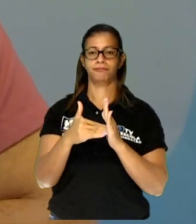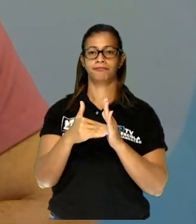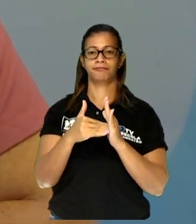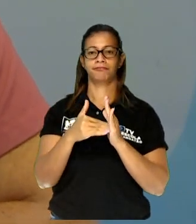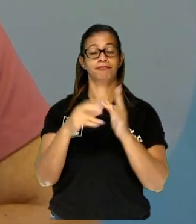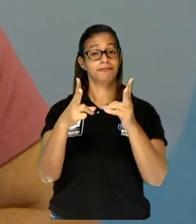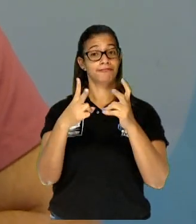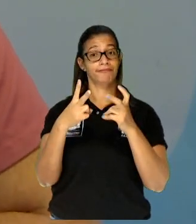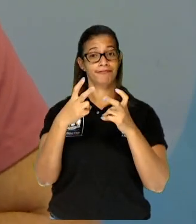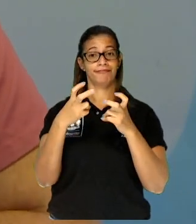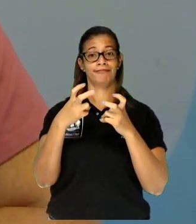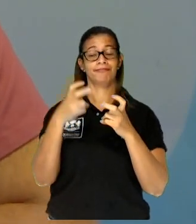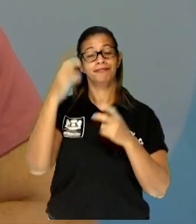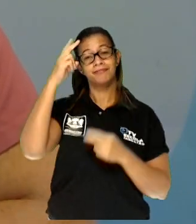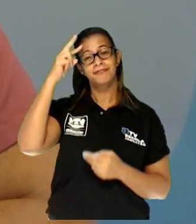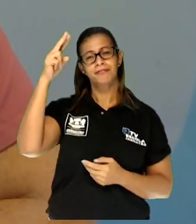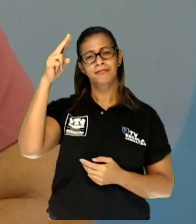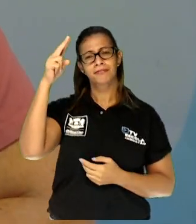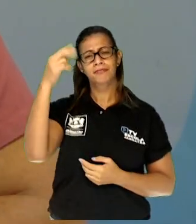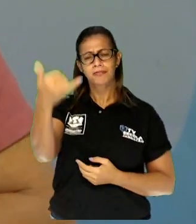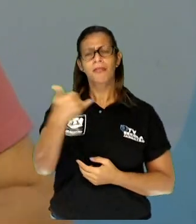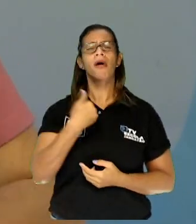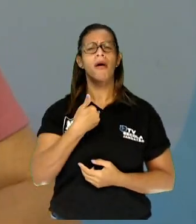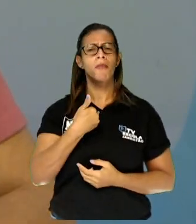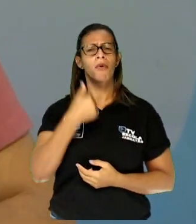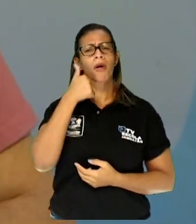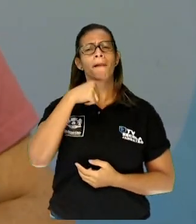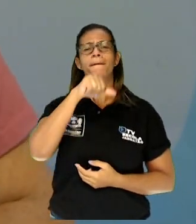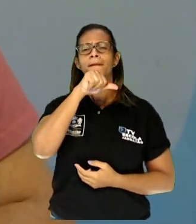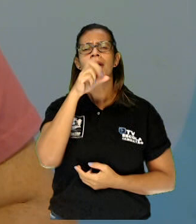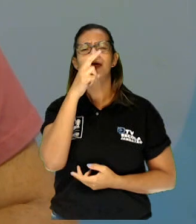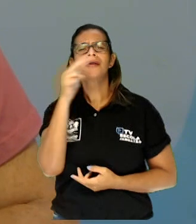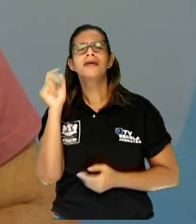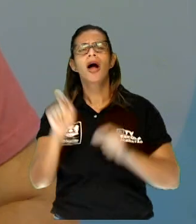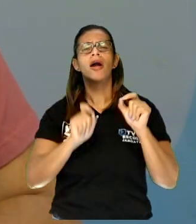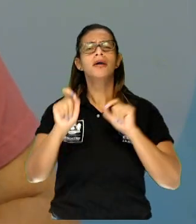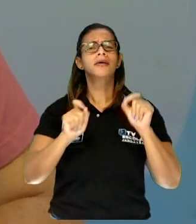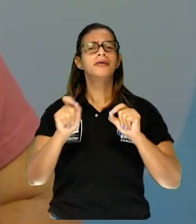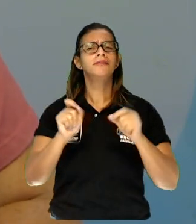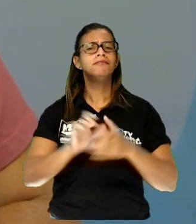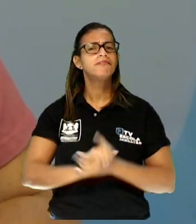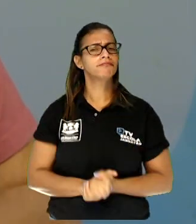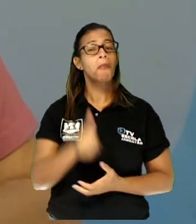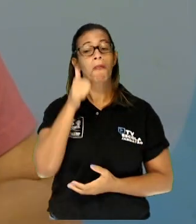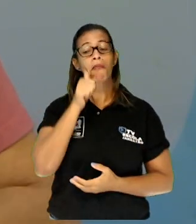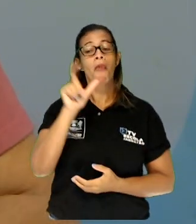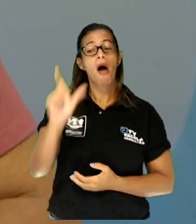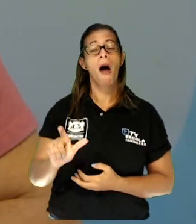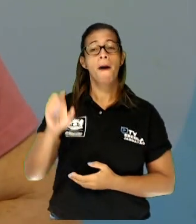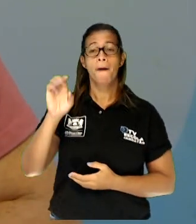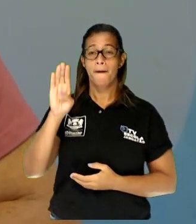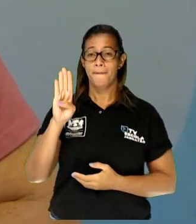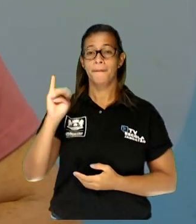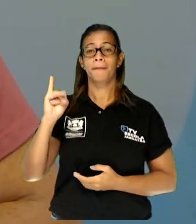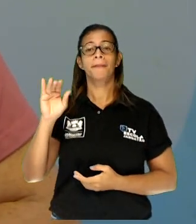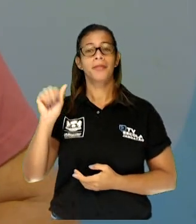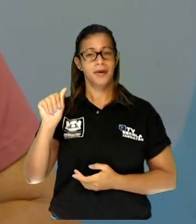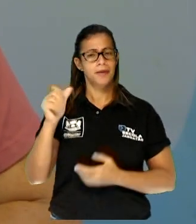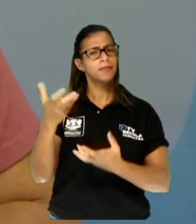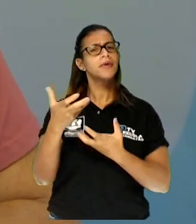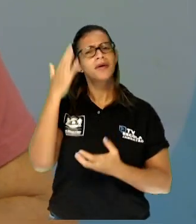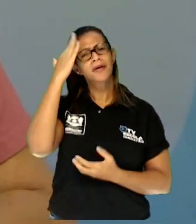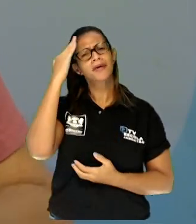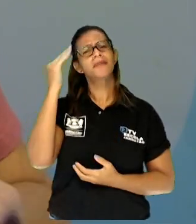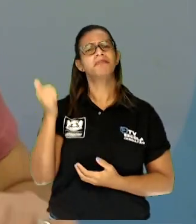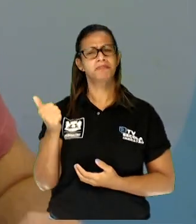me diga aí, mãe, tem cheiro de quê? Bia queria saber, mãe, tem cheiro de quê?